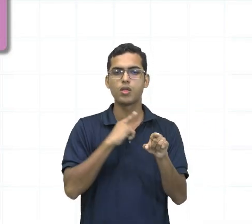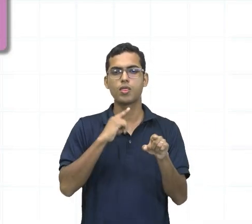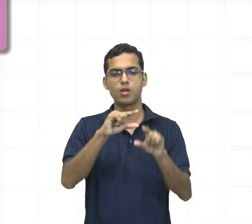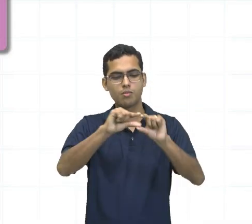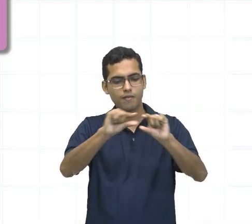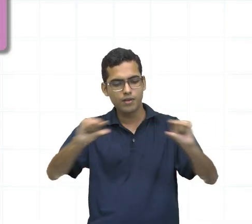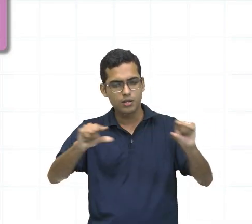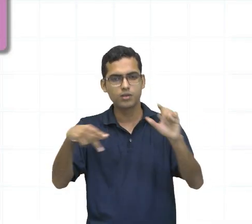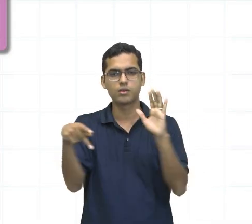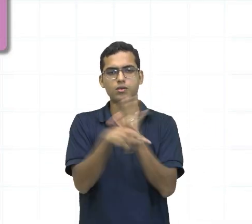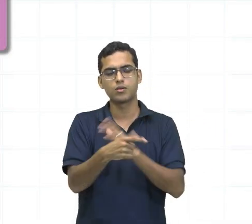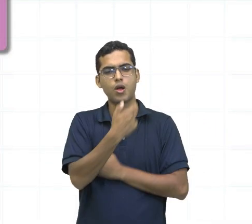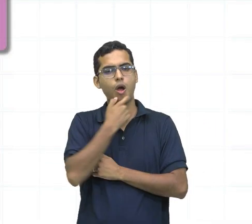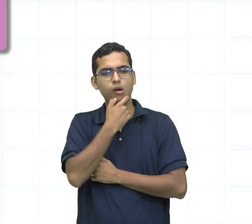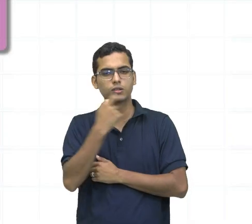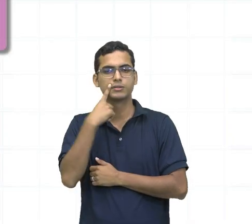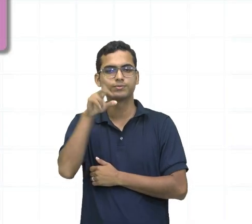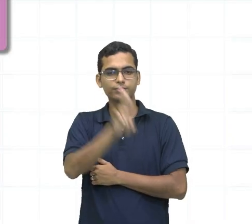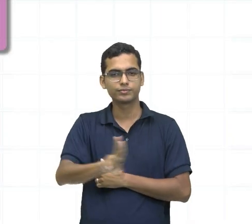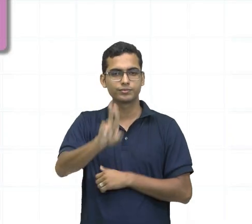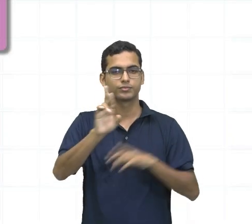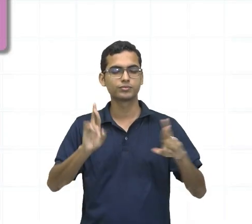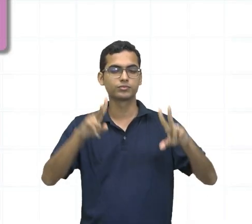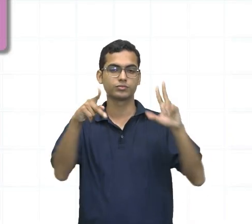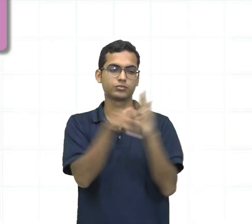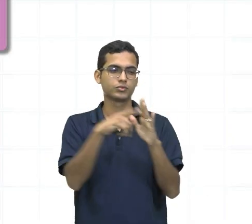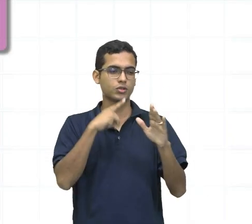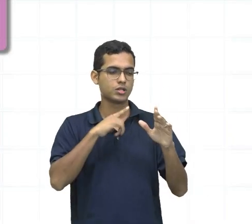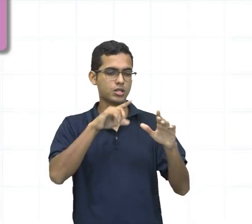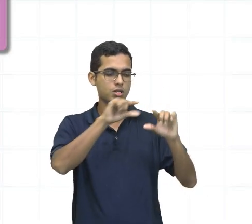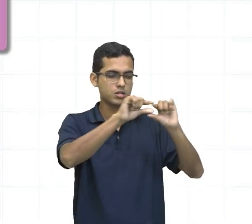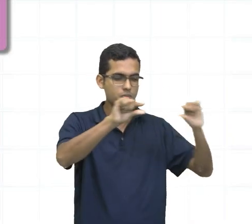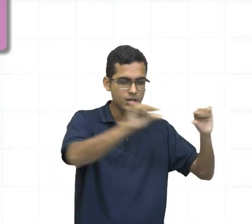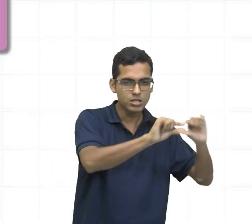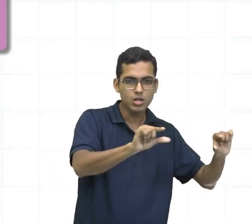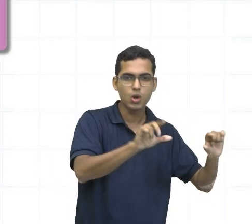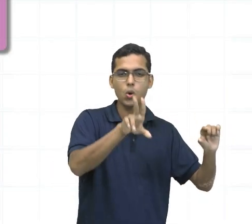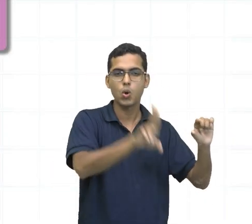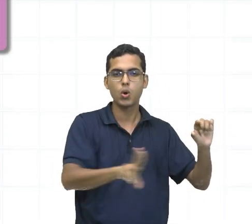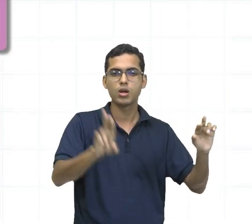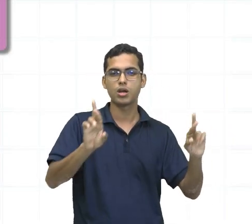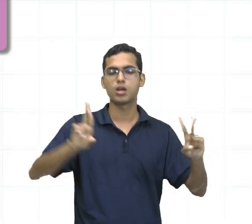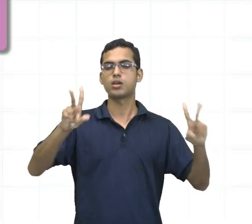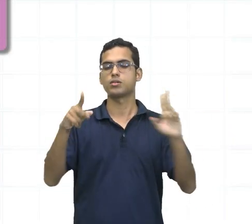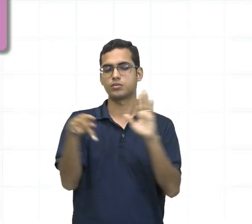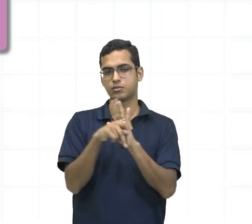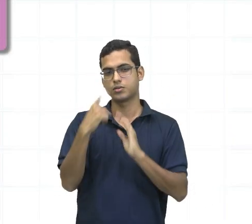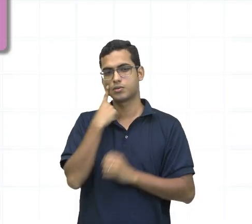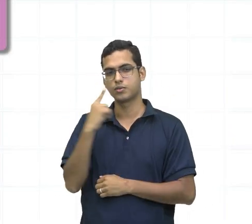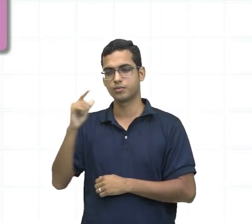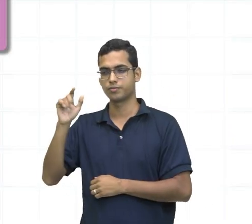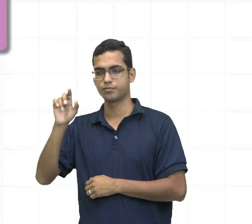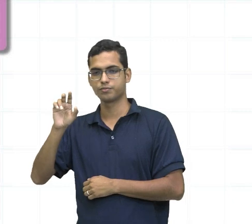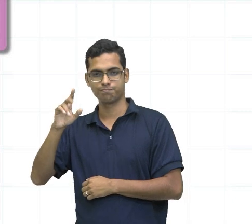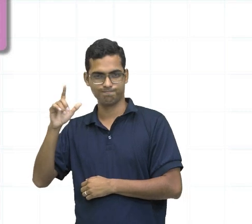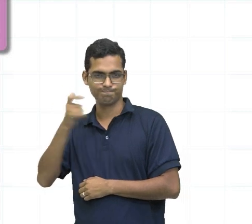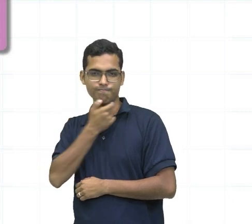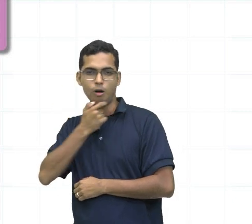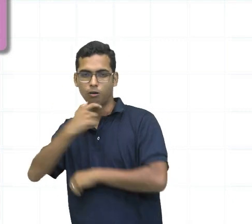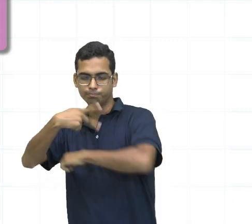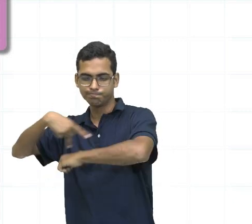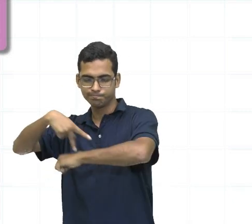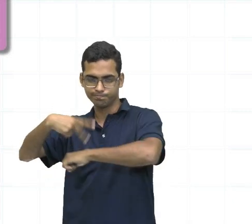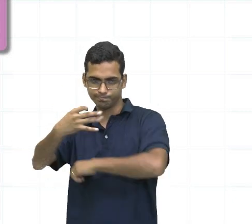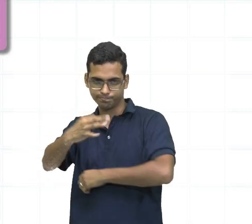potato, né? A pessoa que só fica lá sentada, assistindo, mudando os canais, certo? Então,